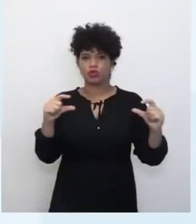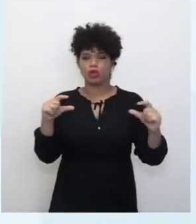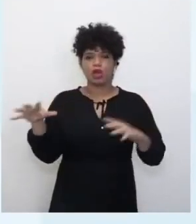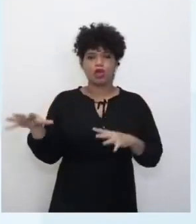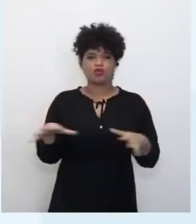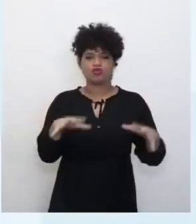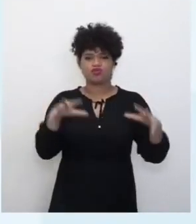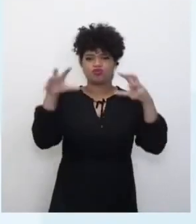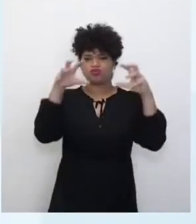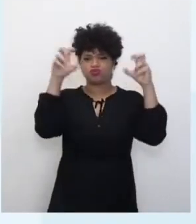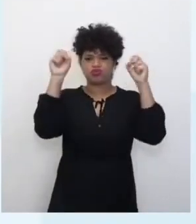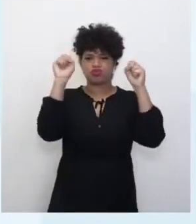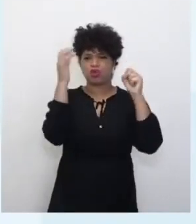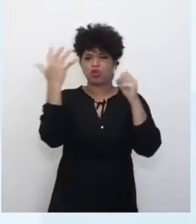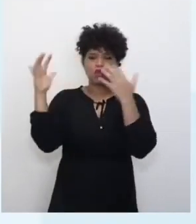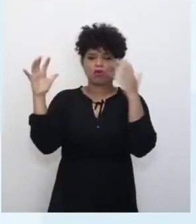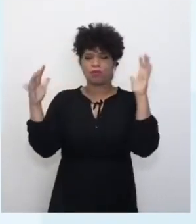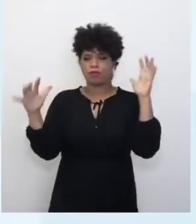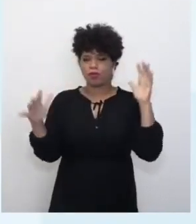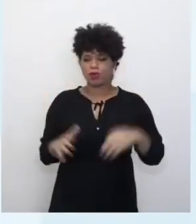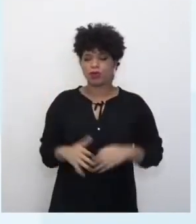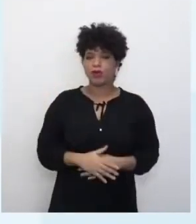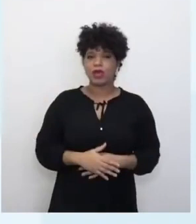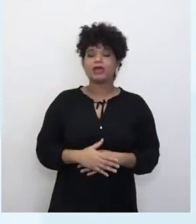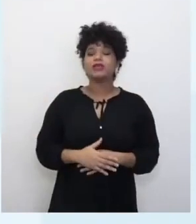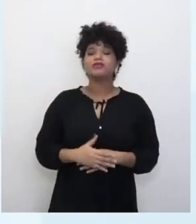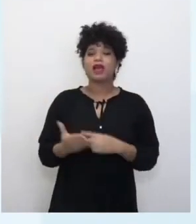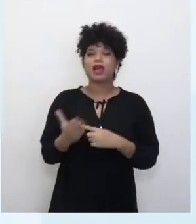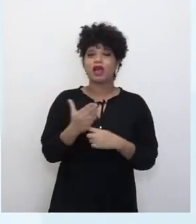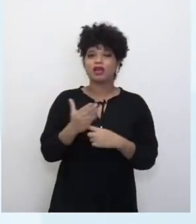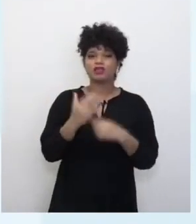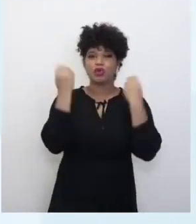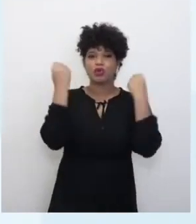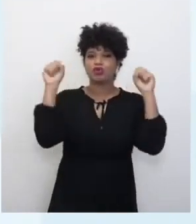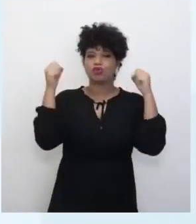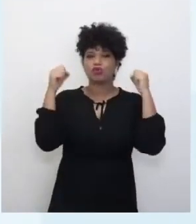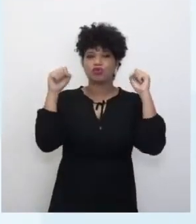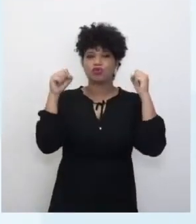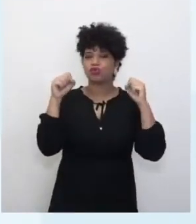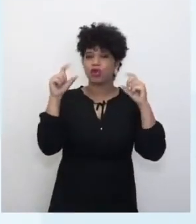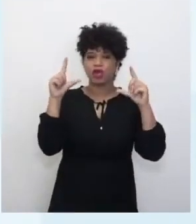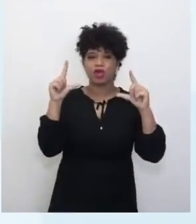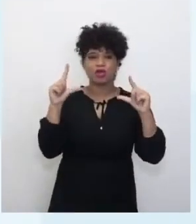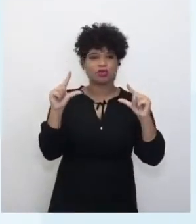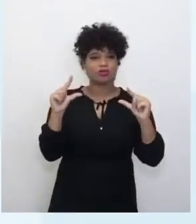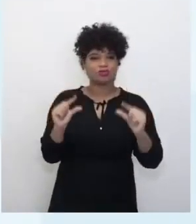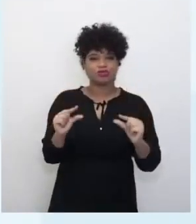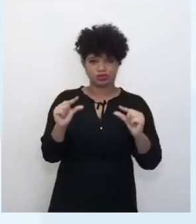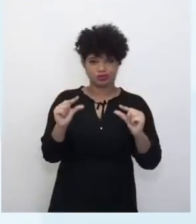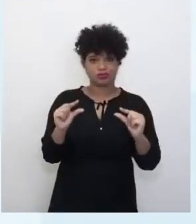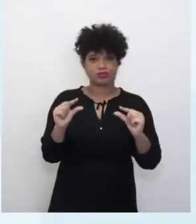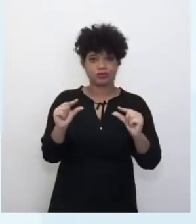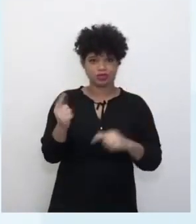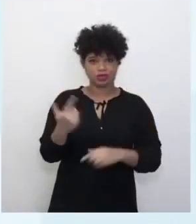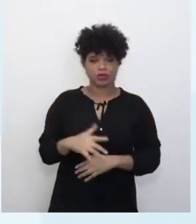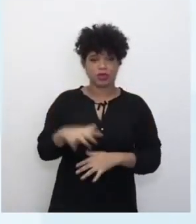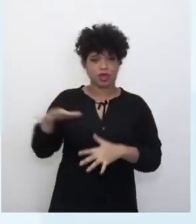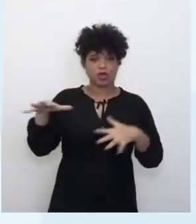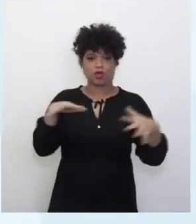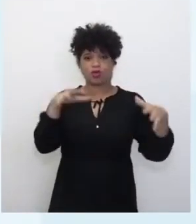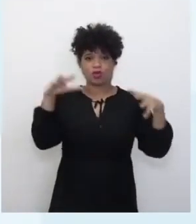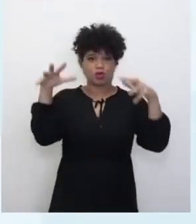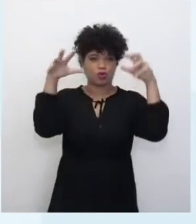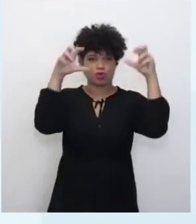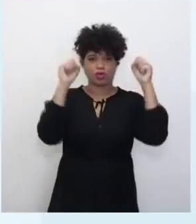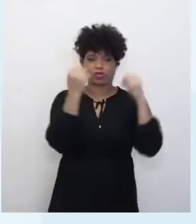ambiental minimiza benefícios da atividade física. Poluição ambiental minimiza benefícios da atividade física. É uma